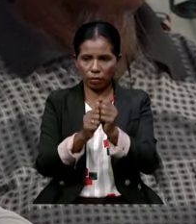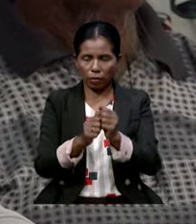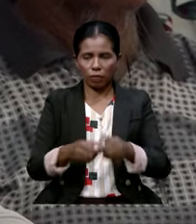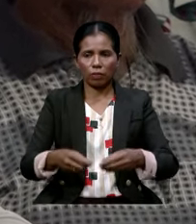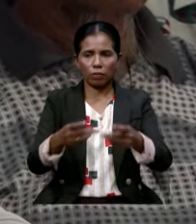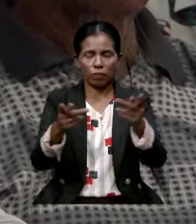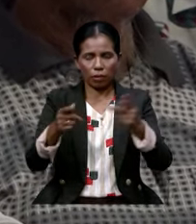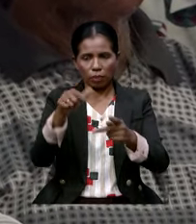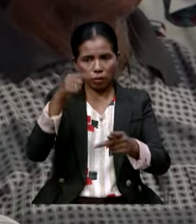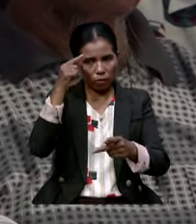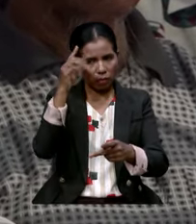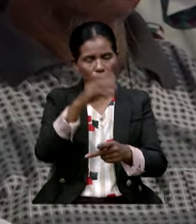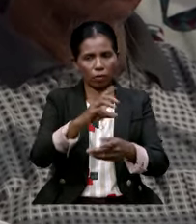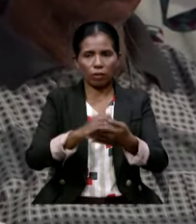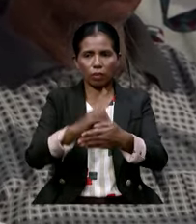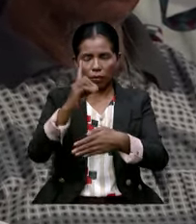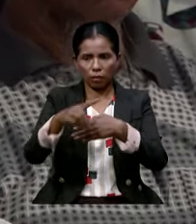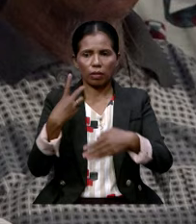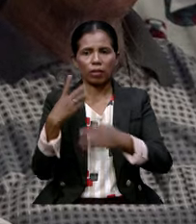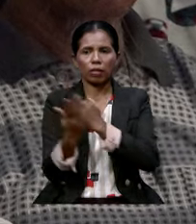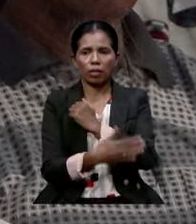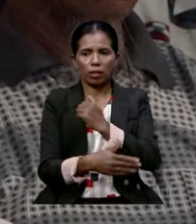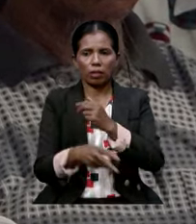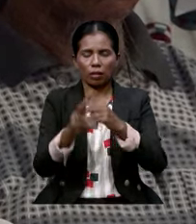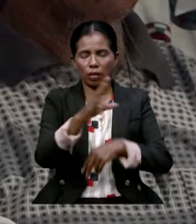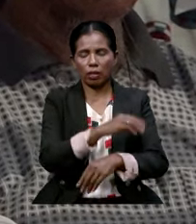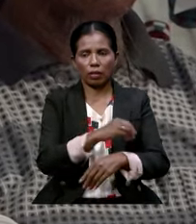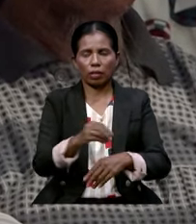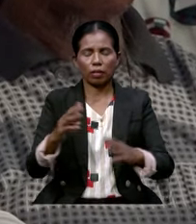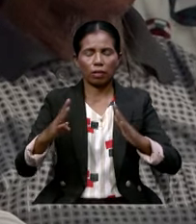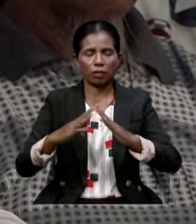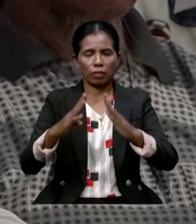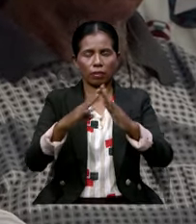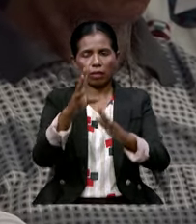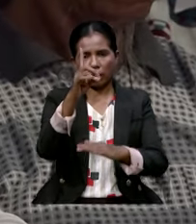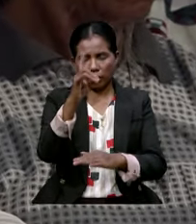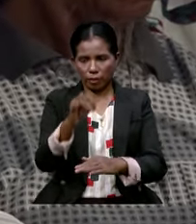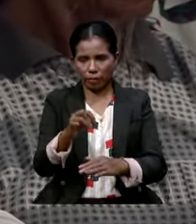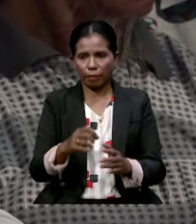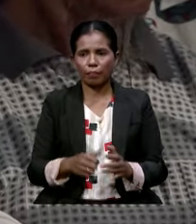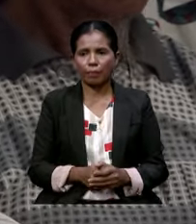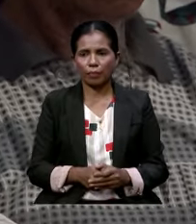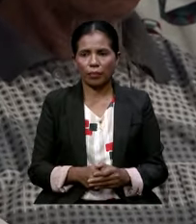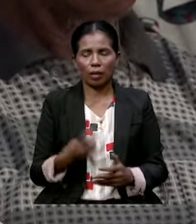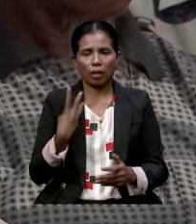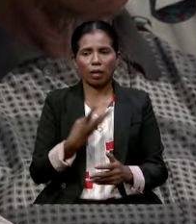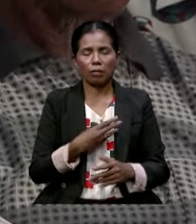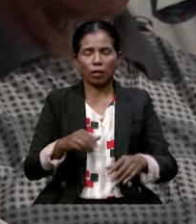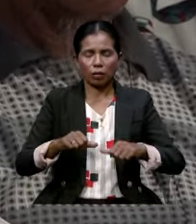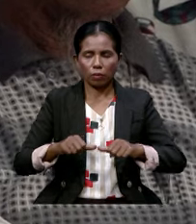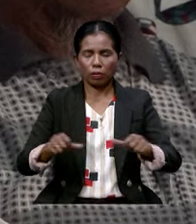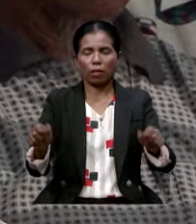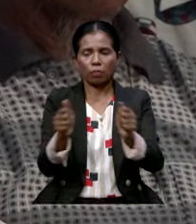espaço do governo, podi desenvolve tenharain, especificamente capital dele. O RSF se continua hamuto com